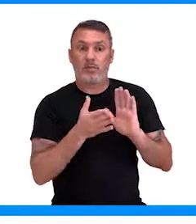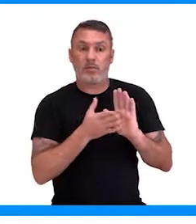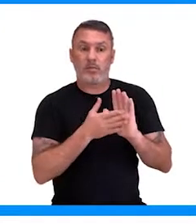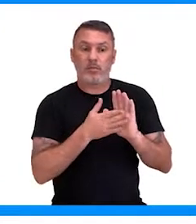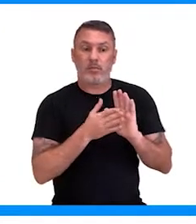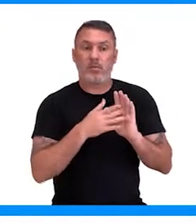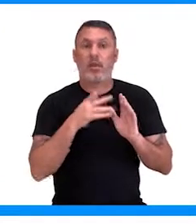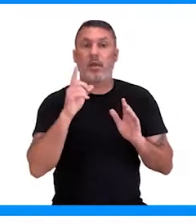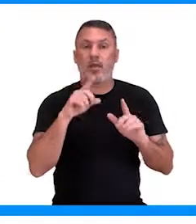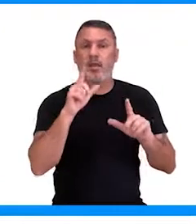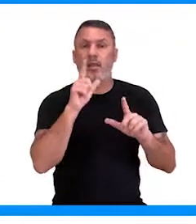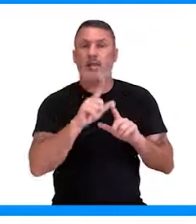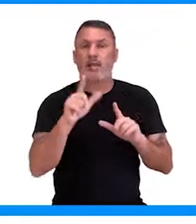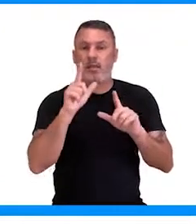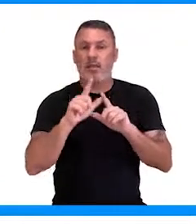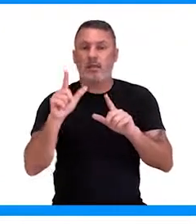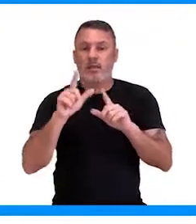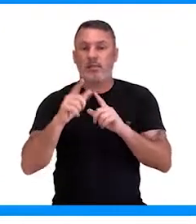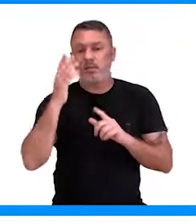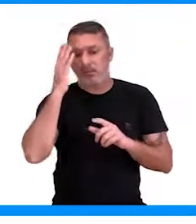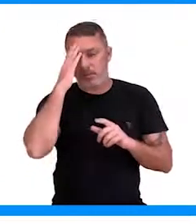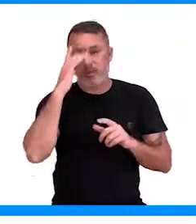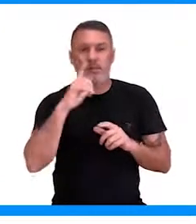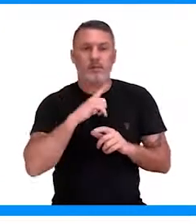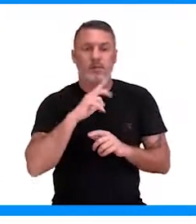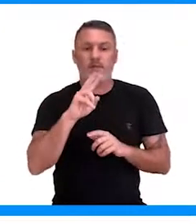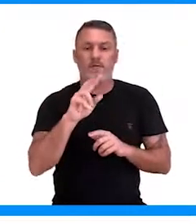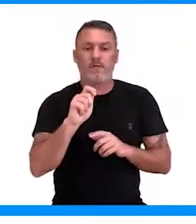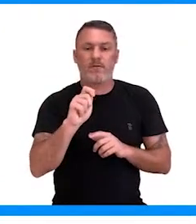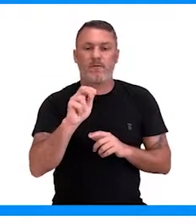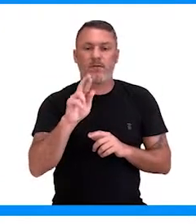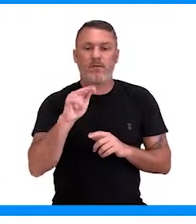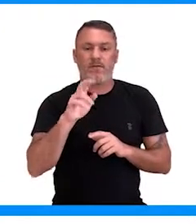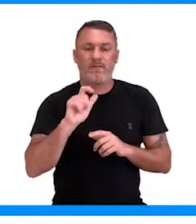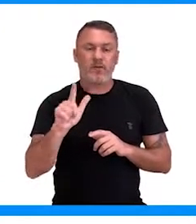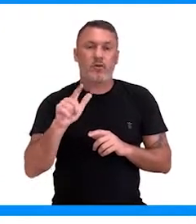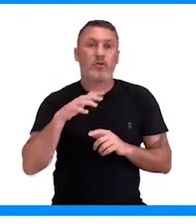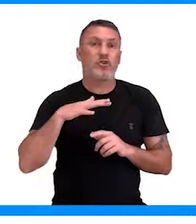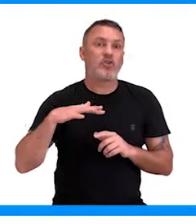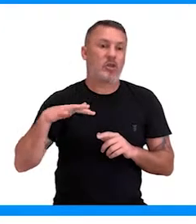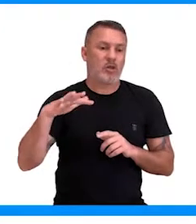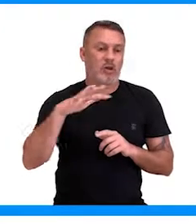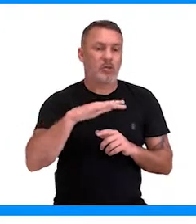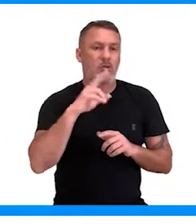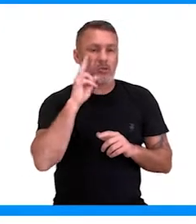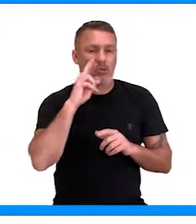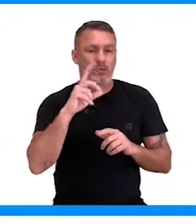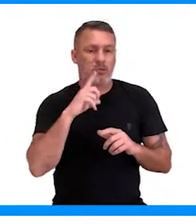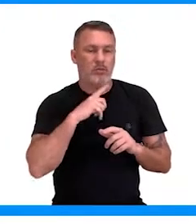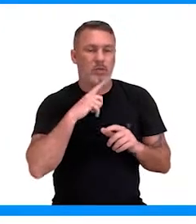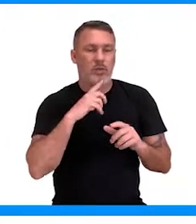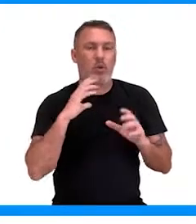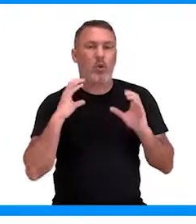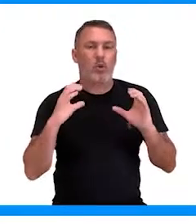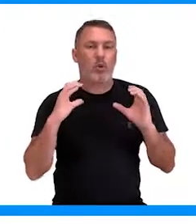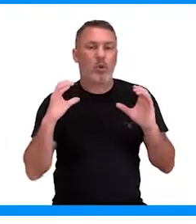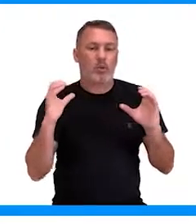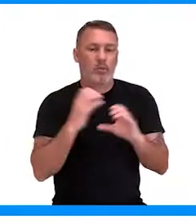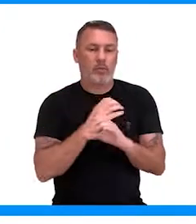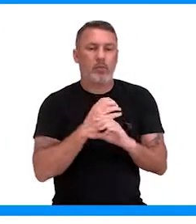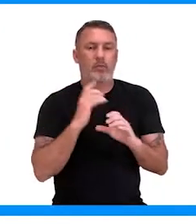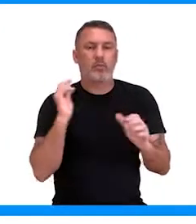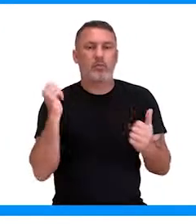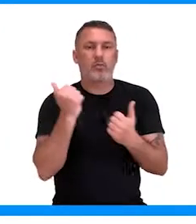A proposta aqui é você fazer tudo com as letras, com as variáveis em geral, pega esse termo